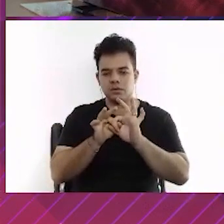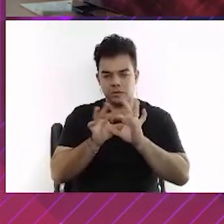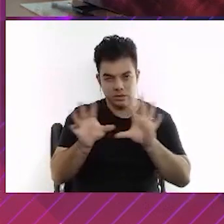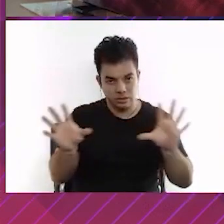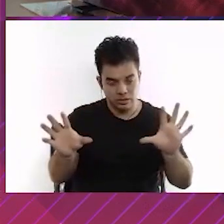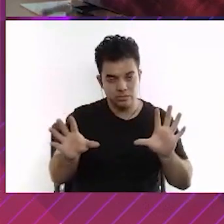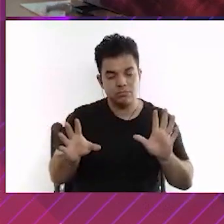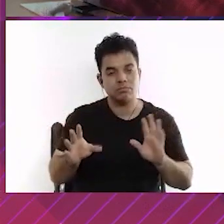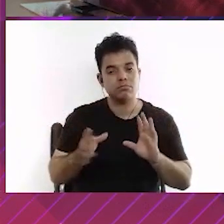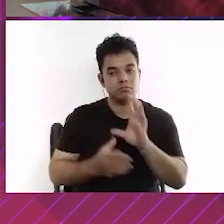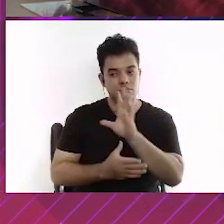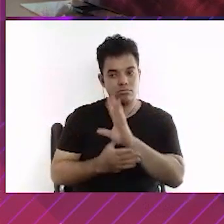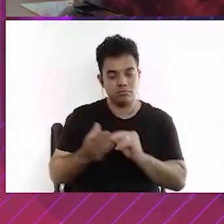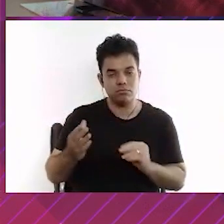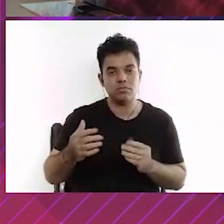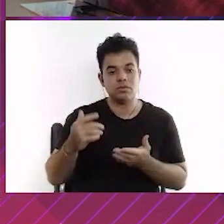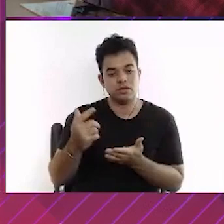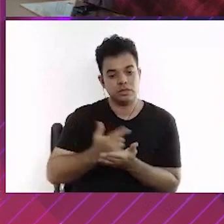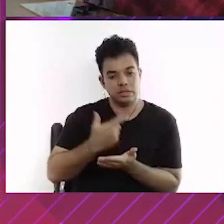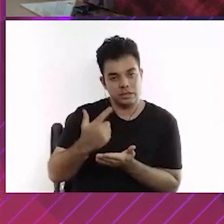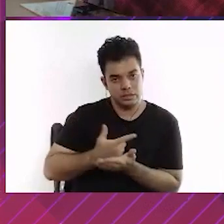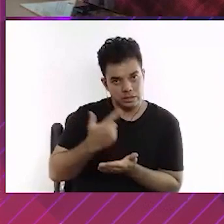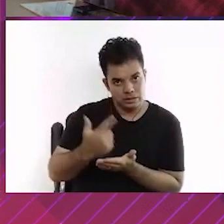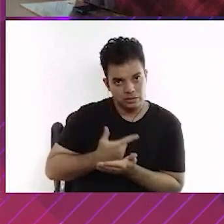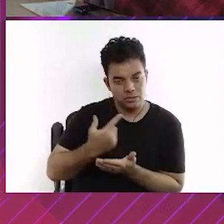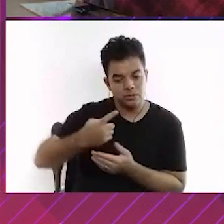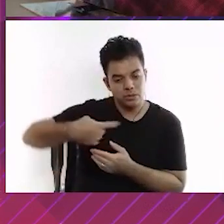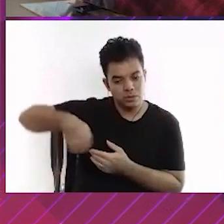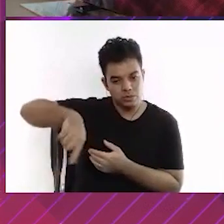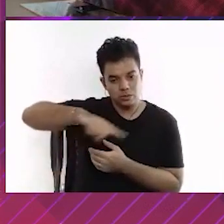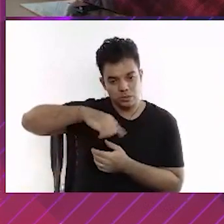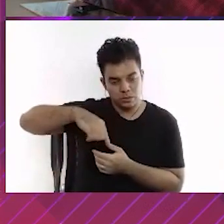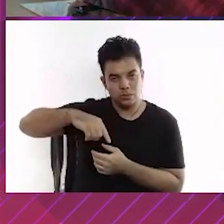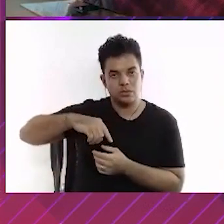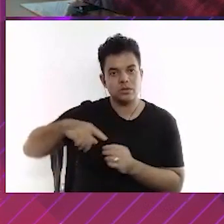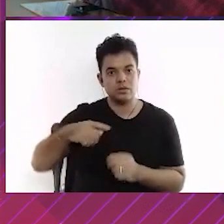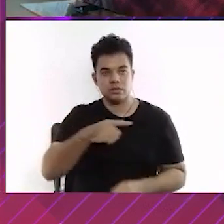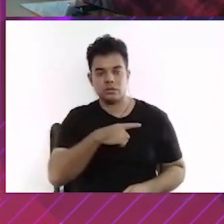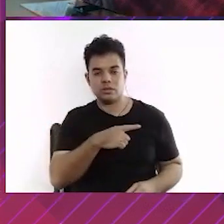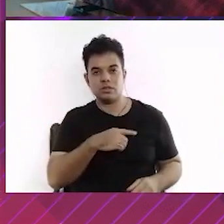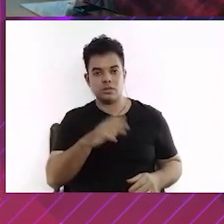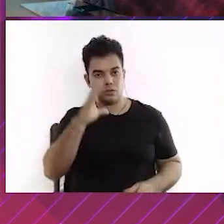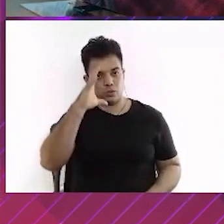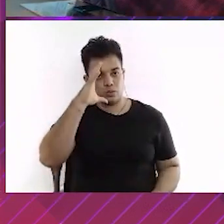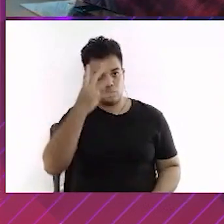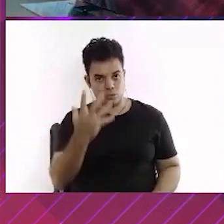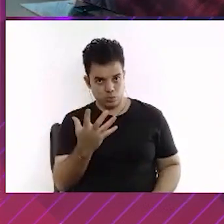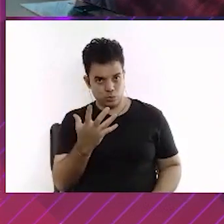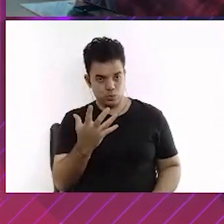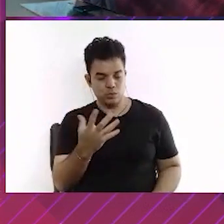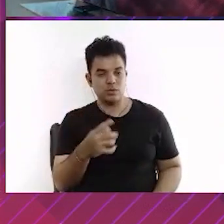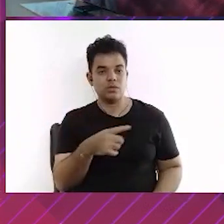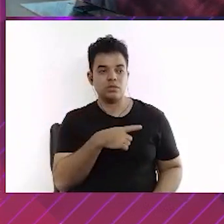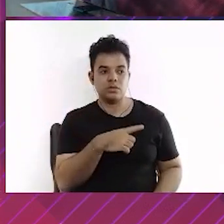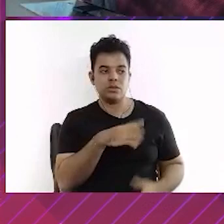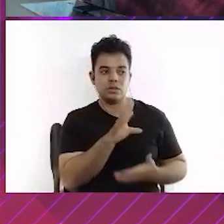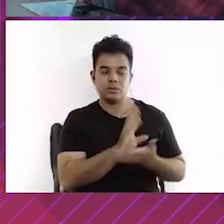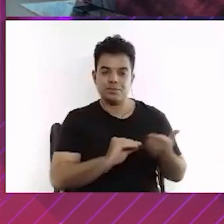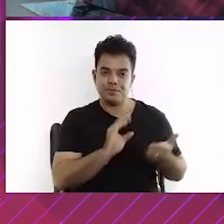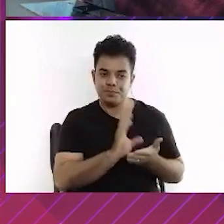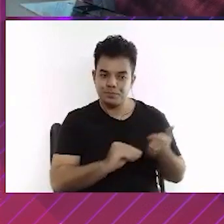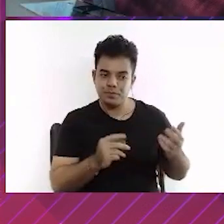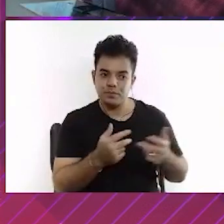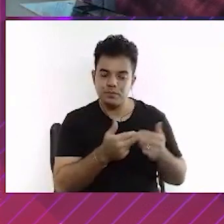e de quais livros todos nós, né, que construímos essa solução. Eu fiz esse compilado e, caso vocês tenham